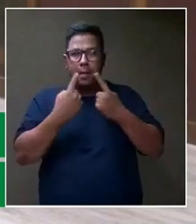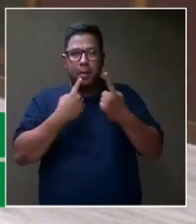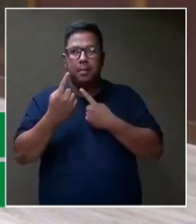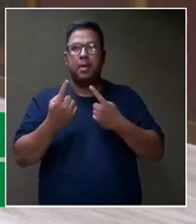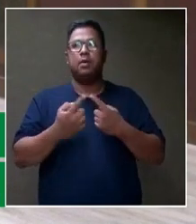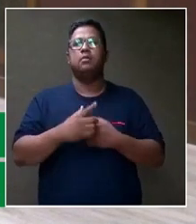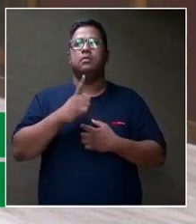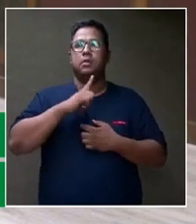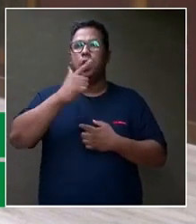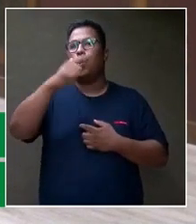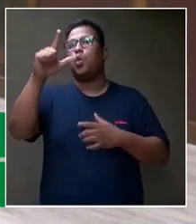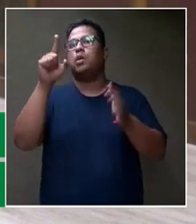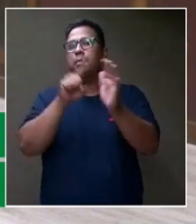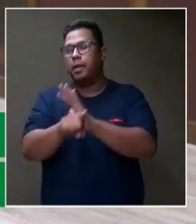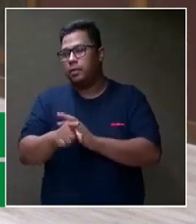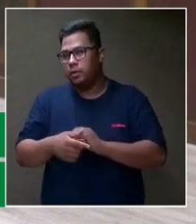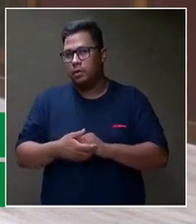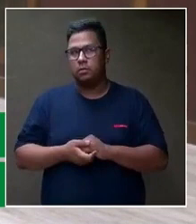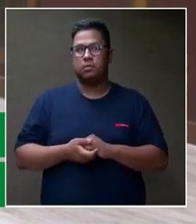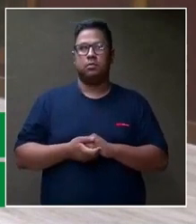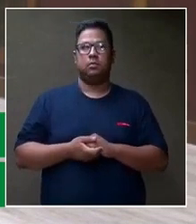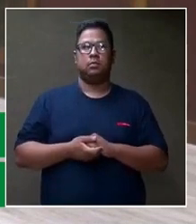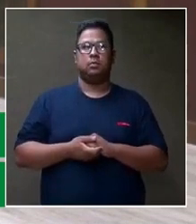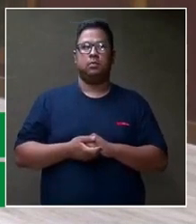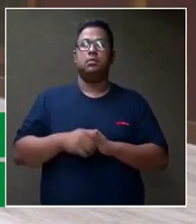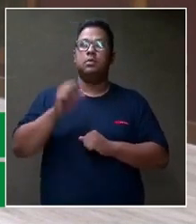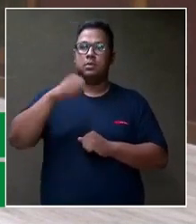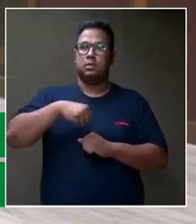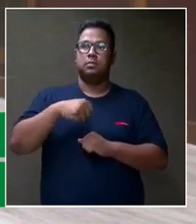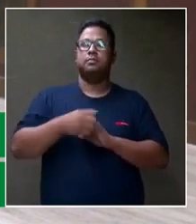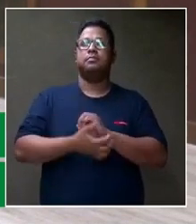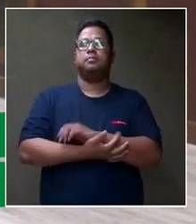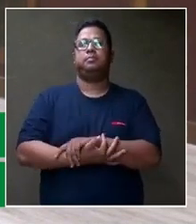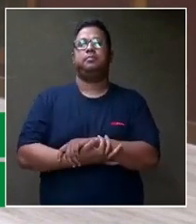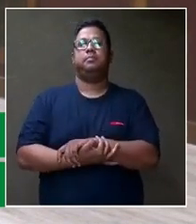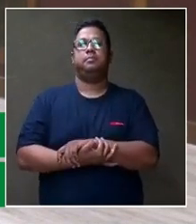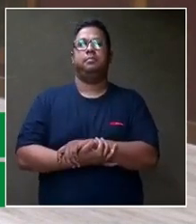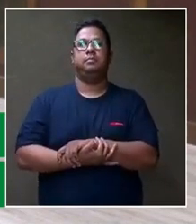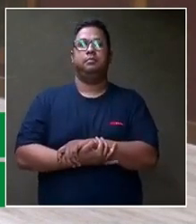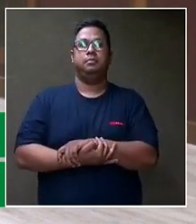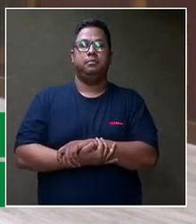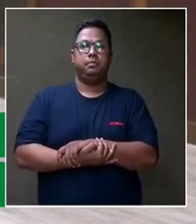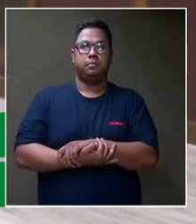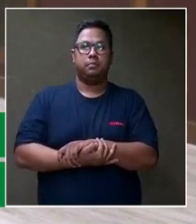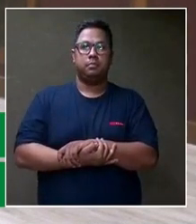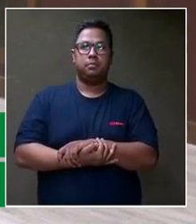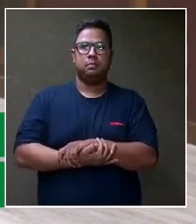doutor? Tem mais alguma pergunta? Sim, excelência.